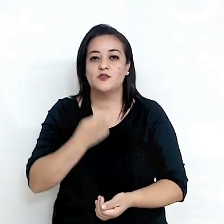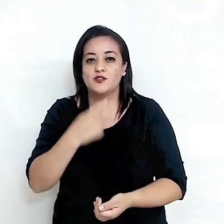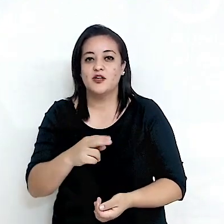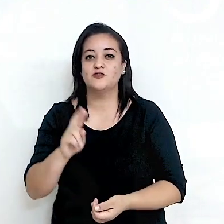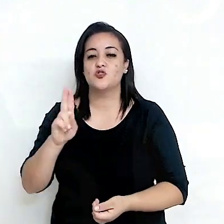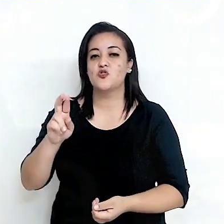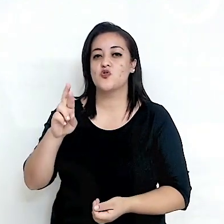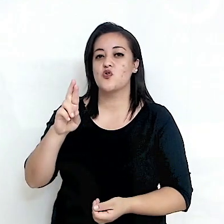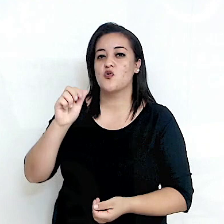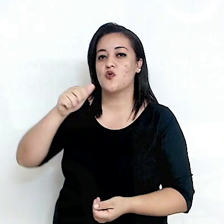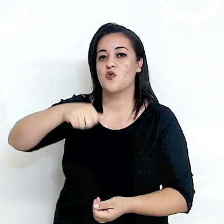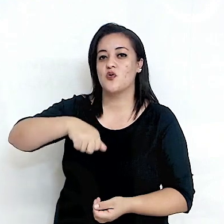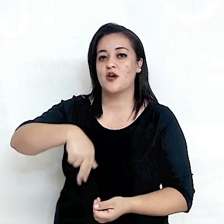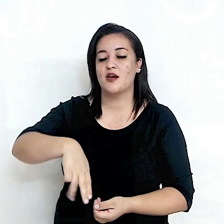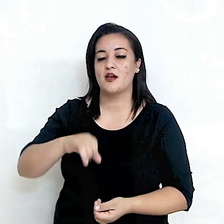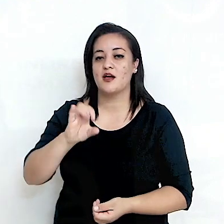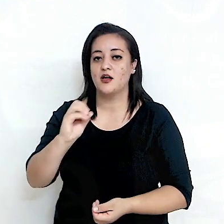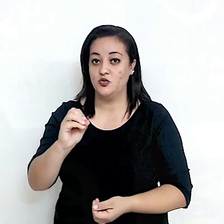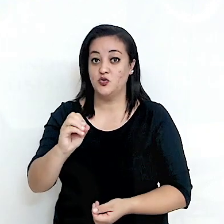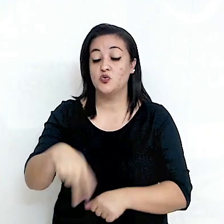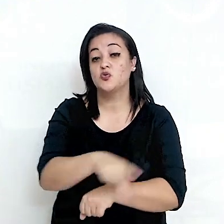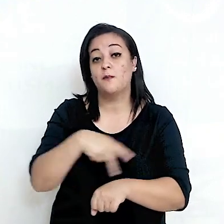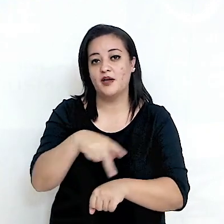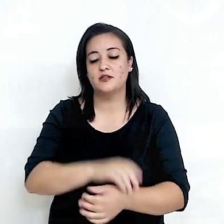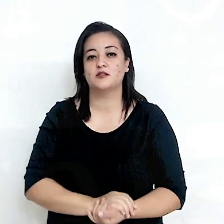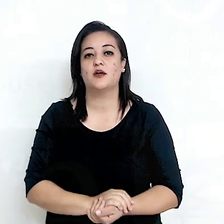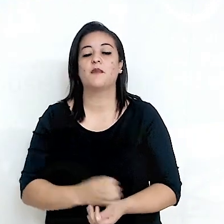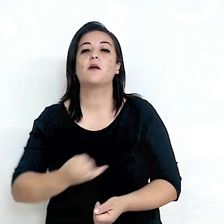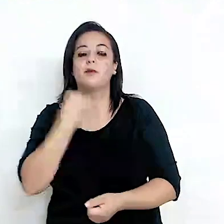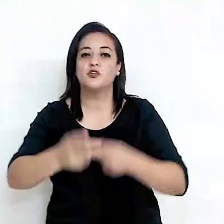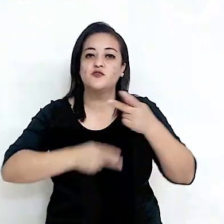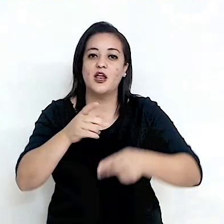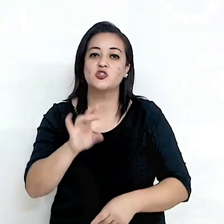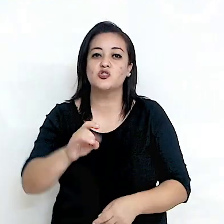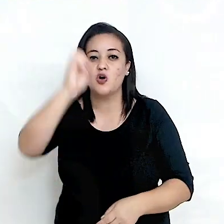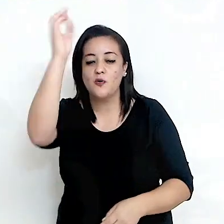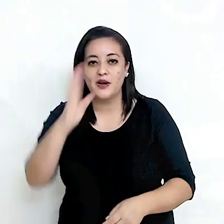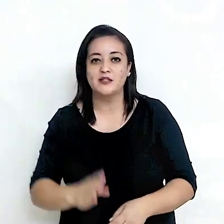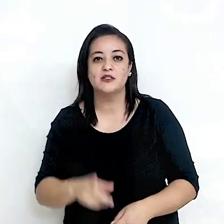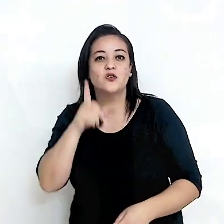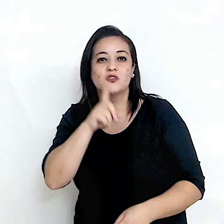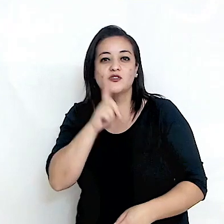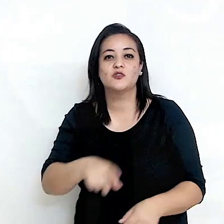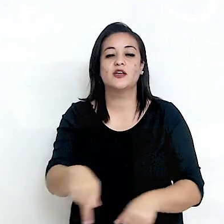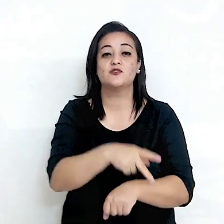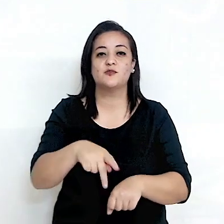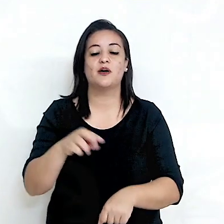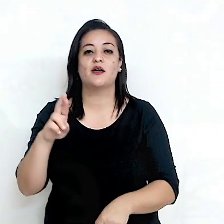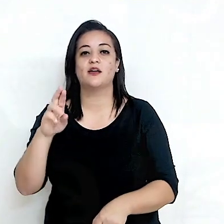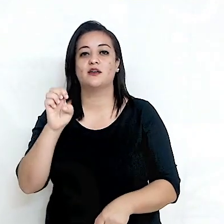urânio no país cabe assinalar que somente o Brasil a Unidos EA Rússia né